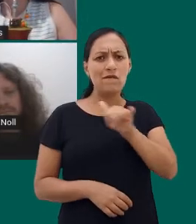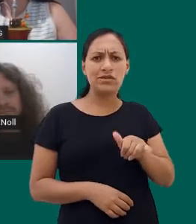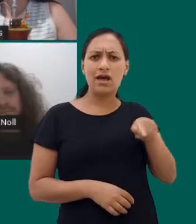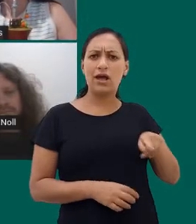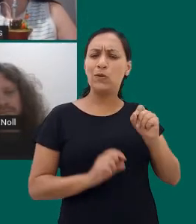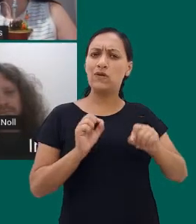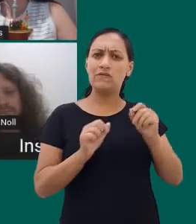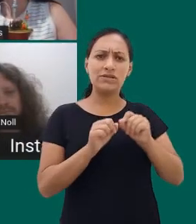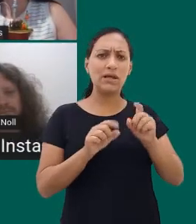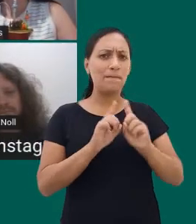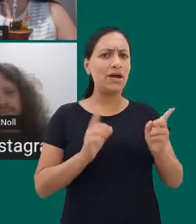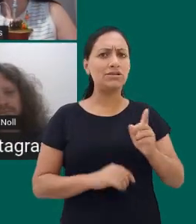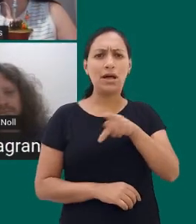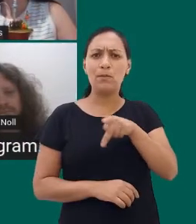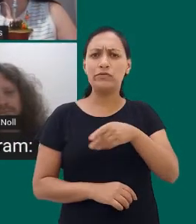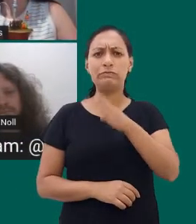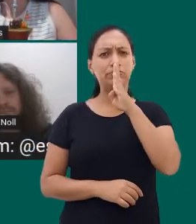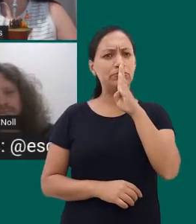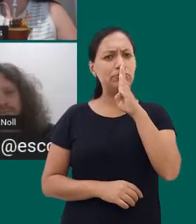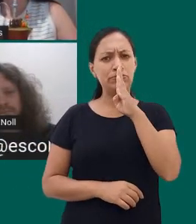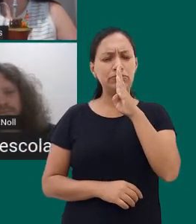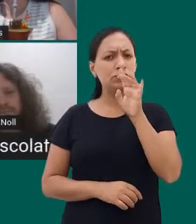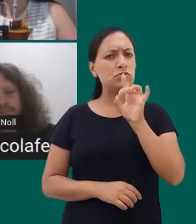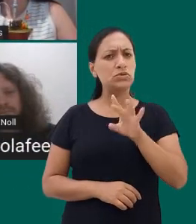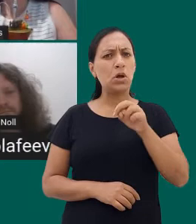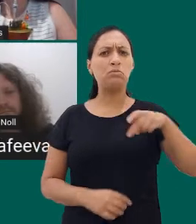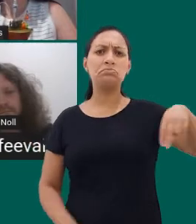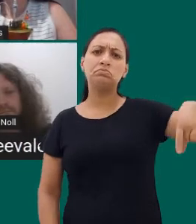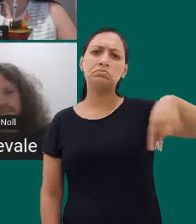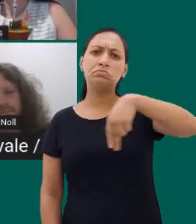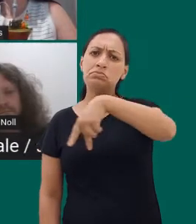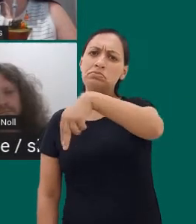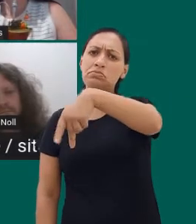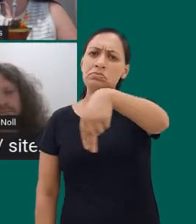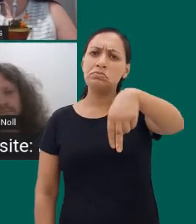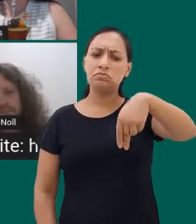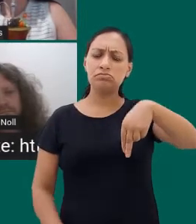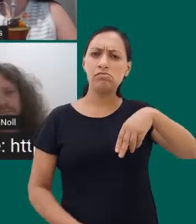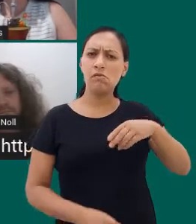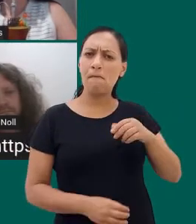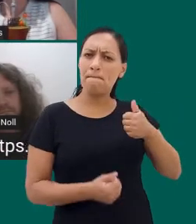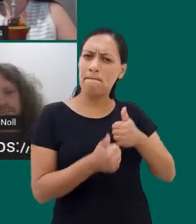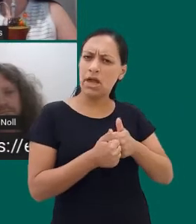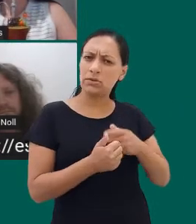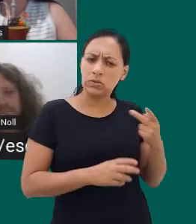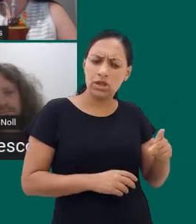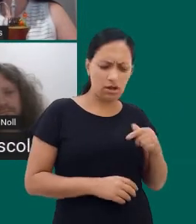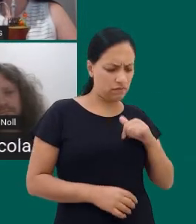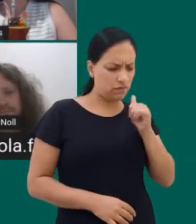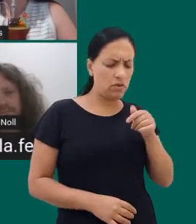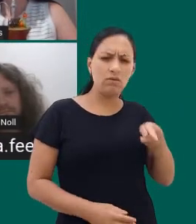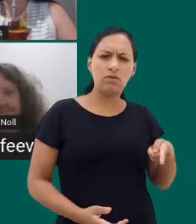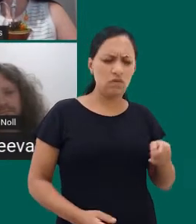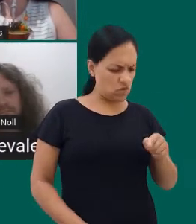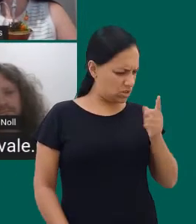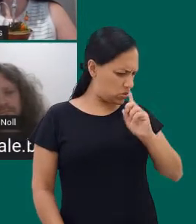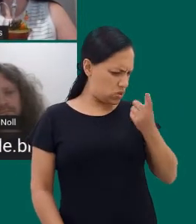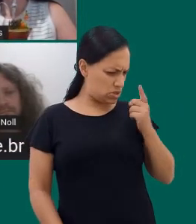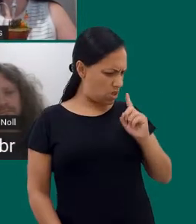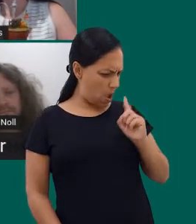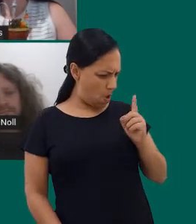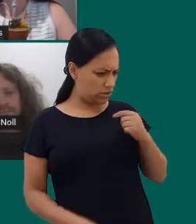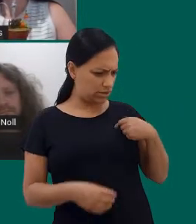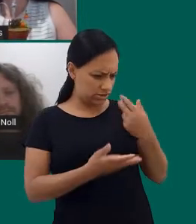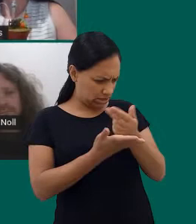professora não disse. Ela apenas andava pela sala. Então veio até ele e falou: Você não quer desenhar? Sim,